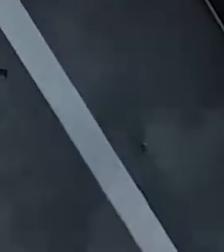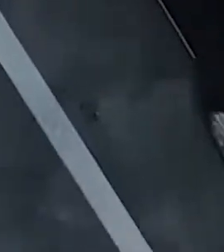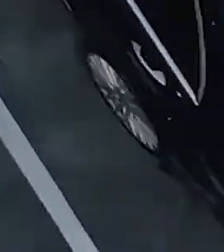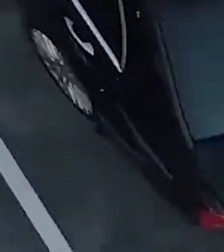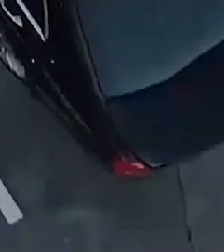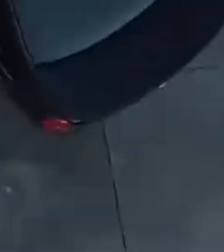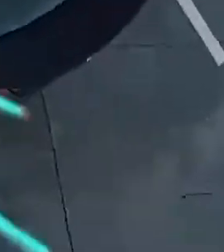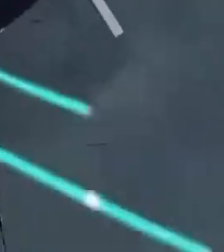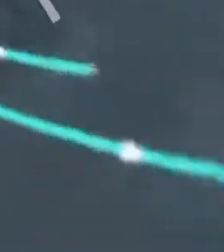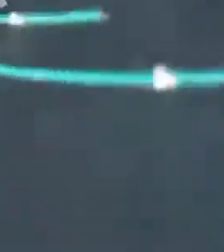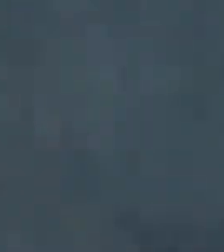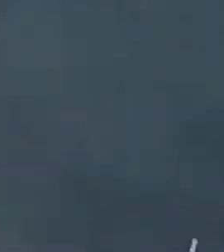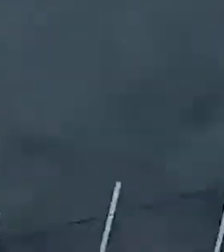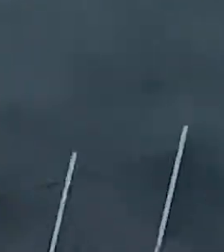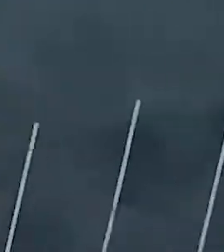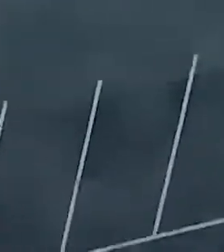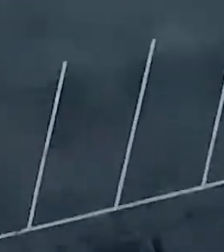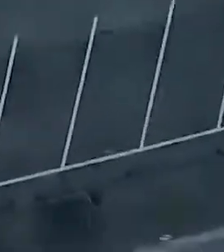Thank you.